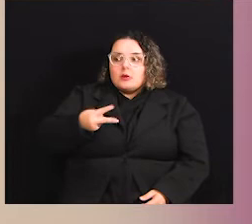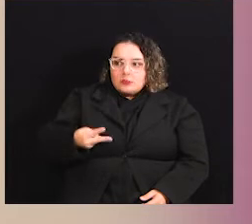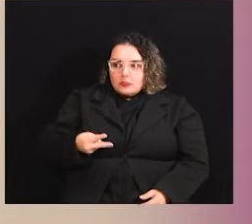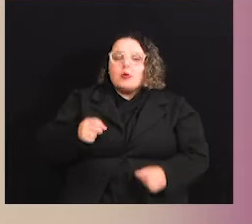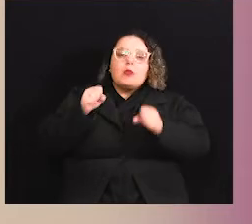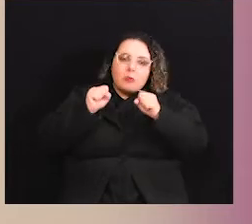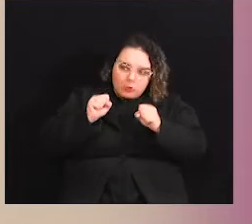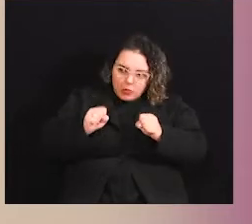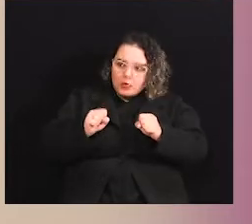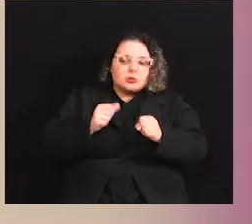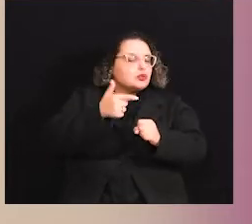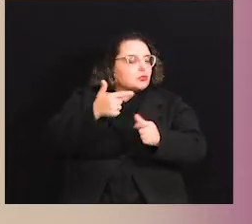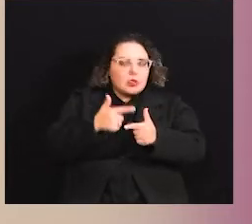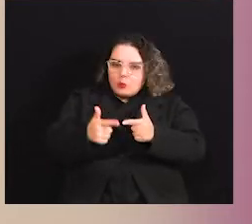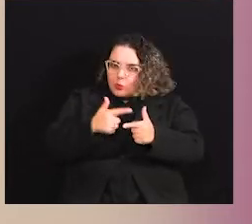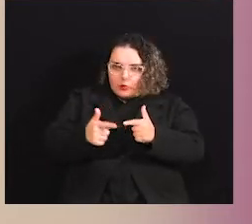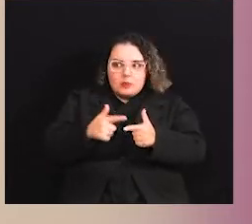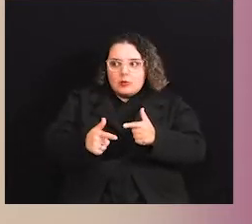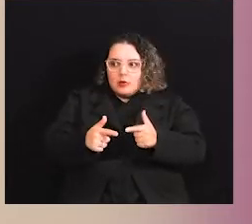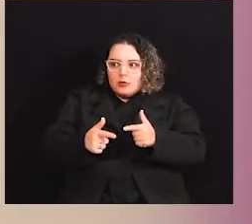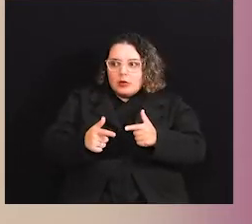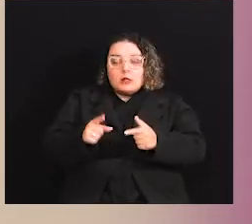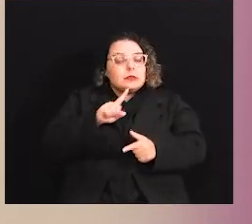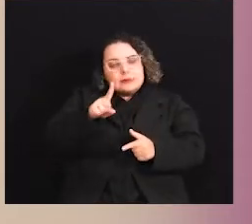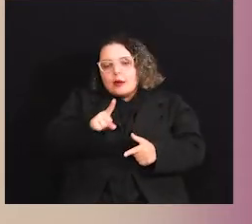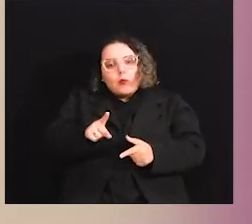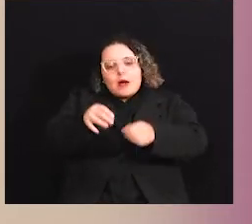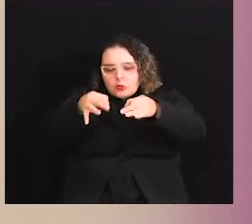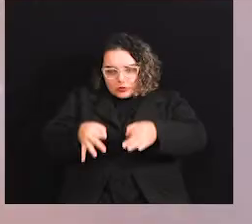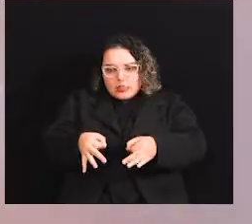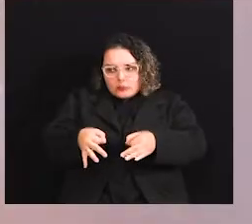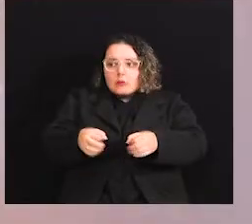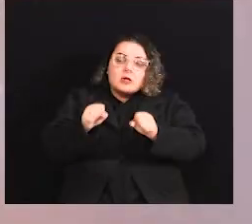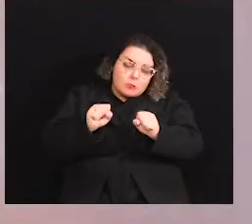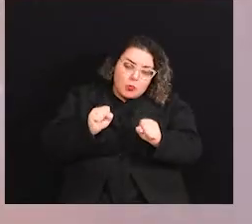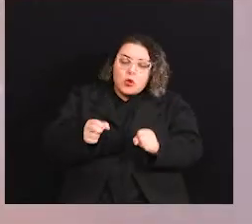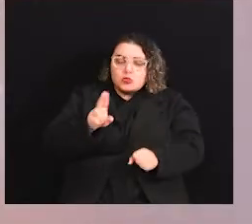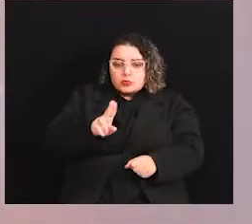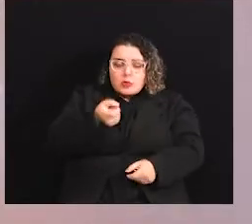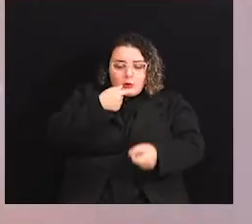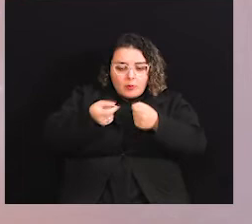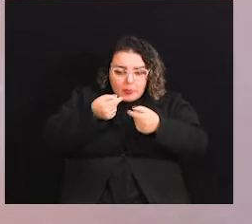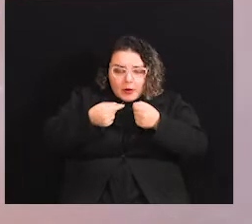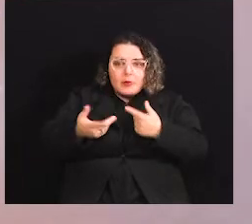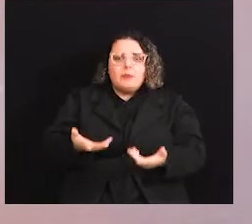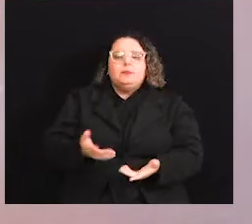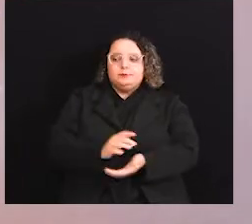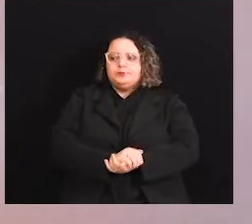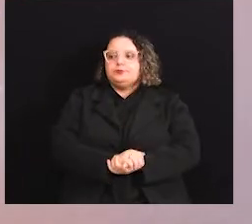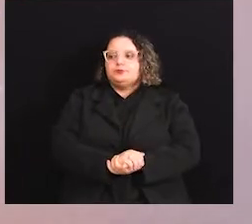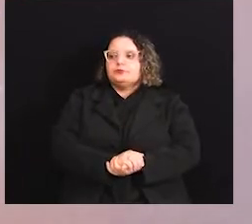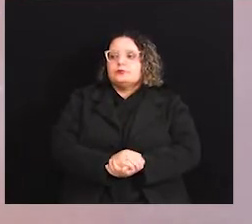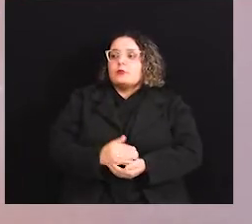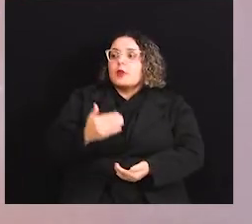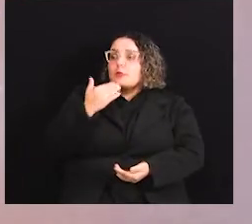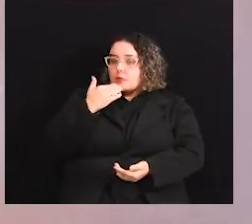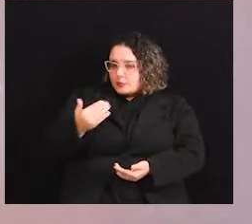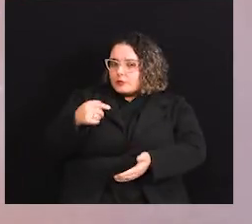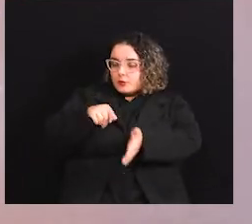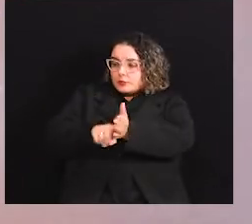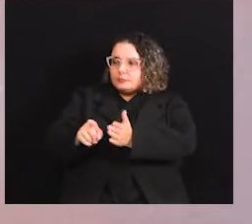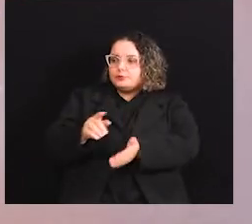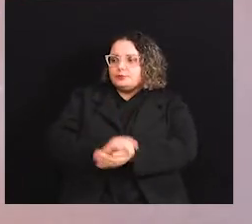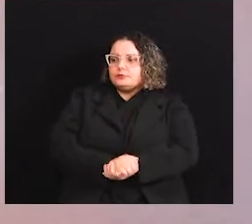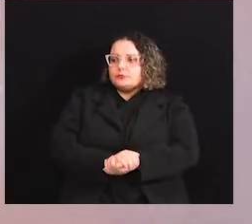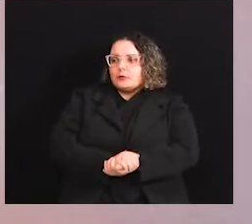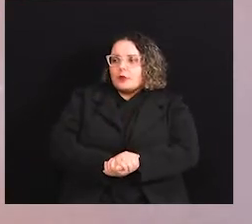também pode. Não tem problema. Não é o mais indicado, mas pode. Doutor, uma outra pergunta também que pediram para eu fazer. A pessoa